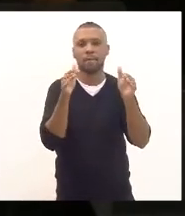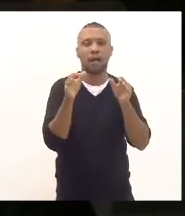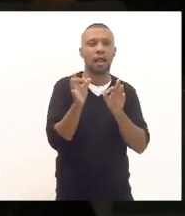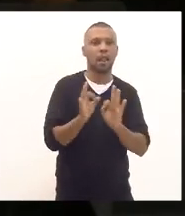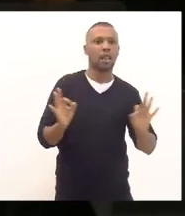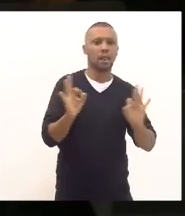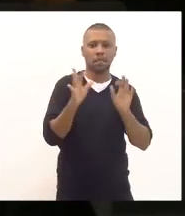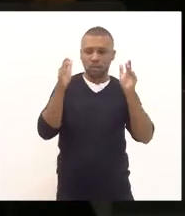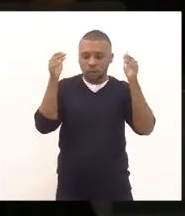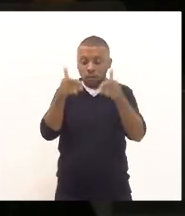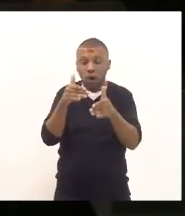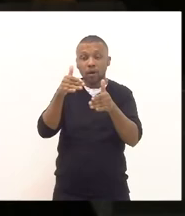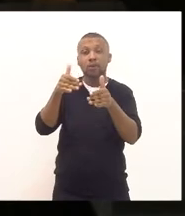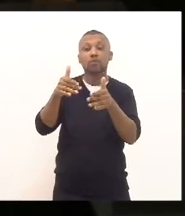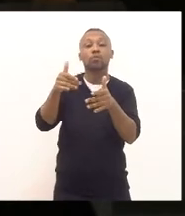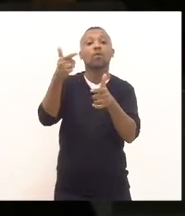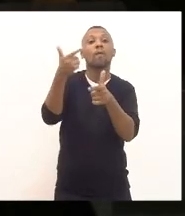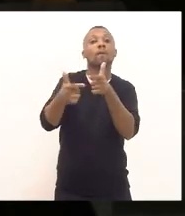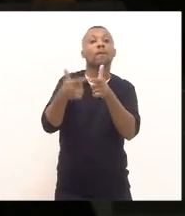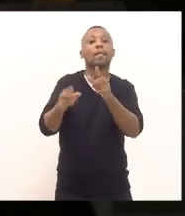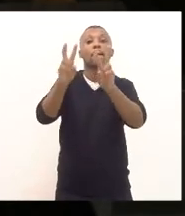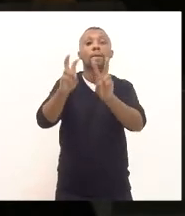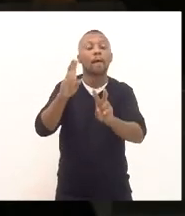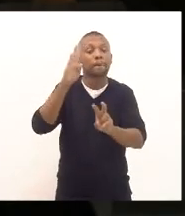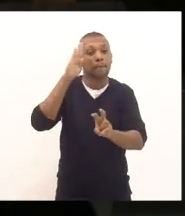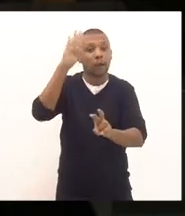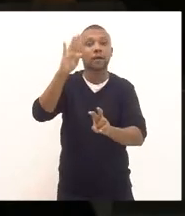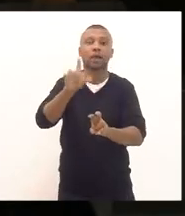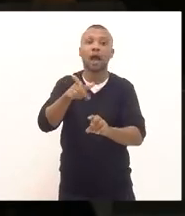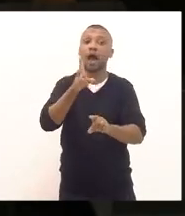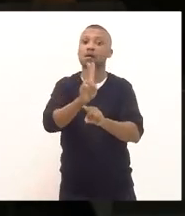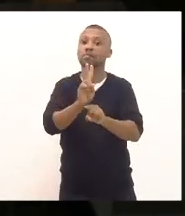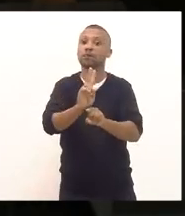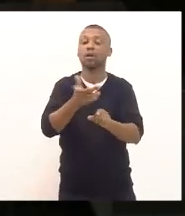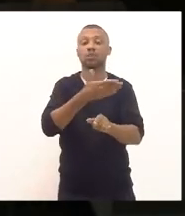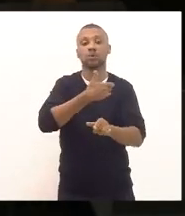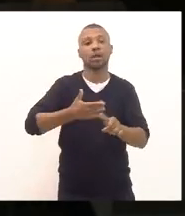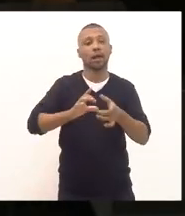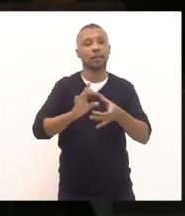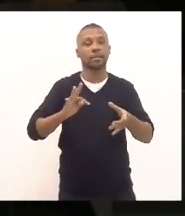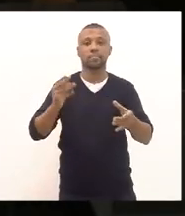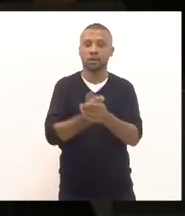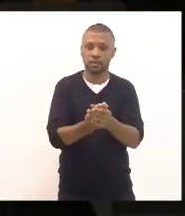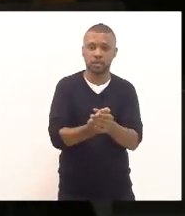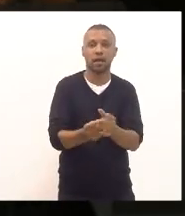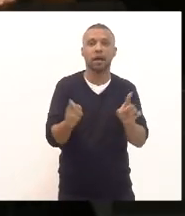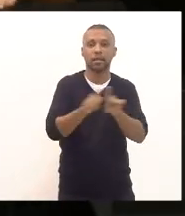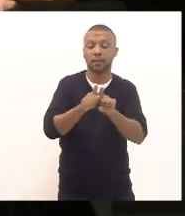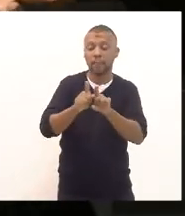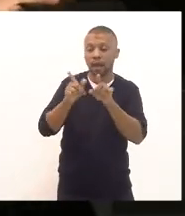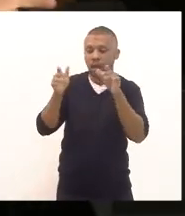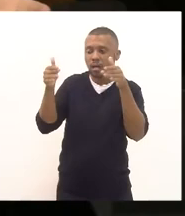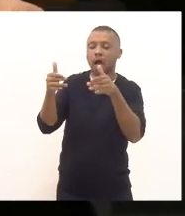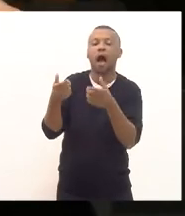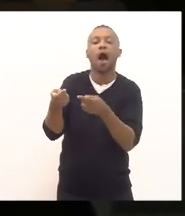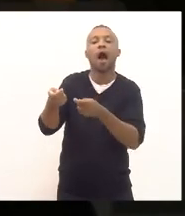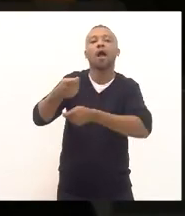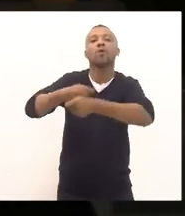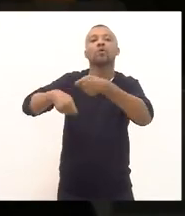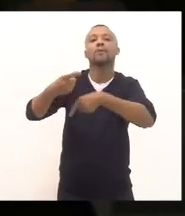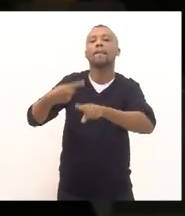focar nas questões centrais são a preservação do Estado democrático de direito e evidentemente